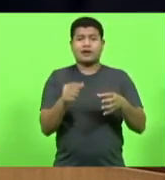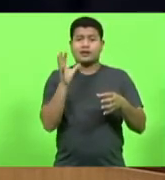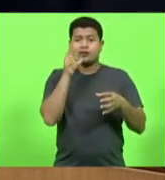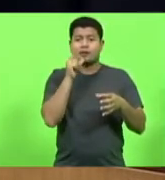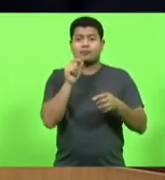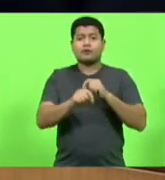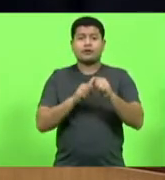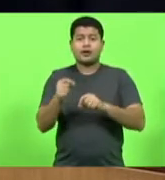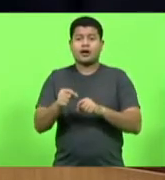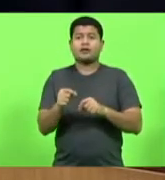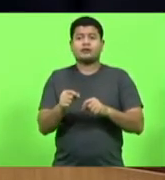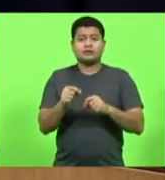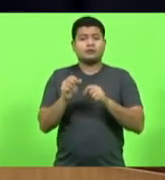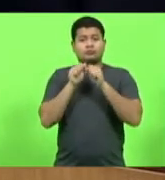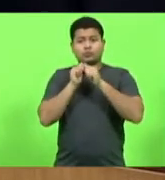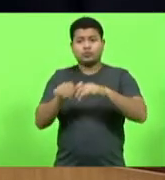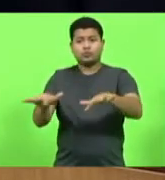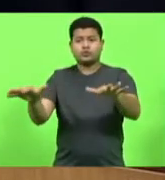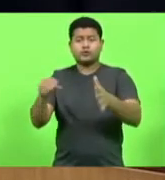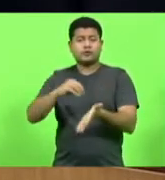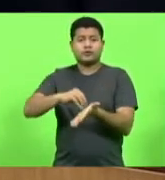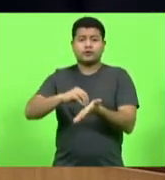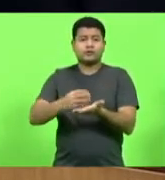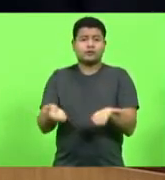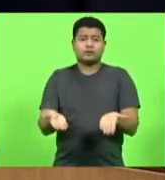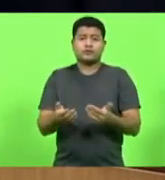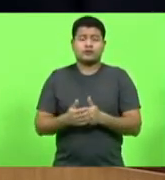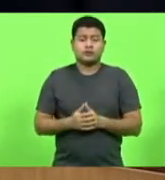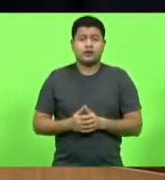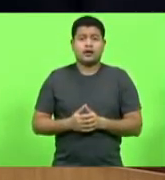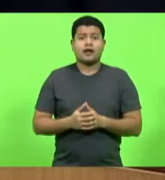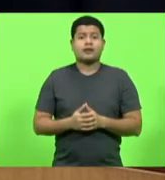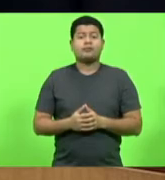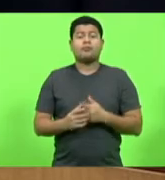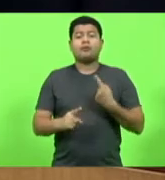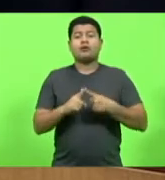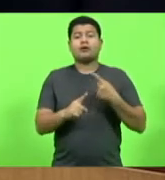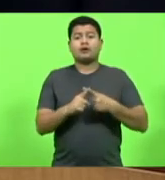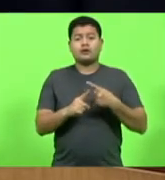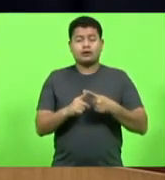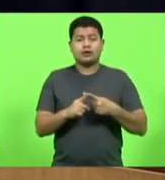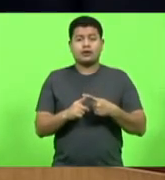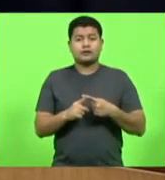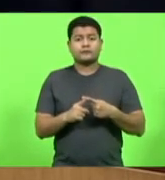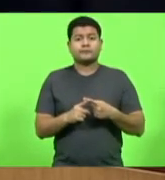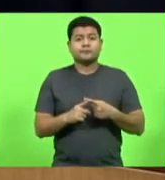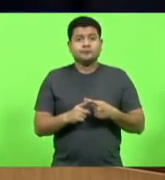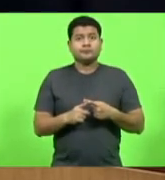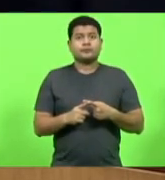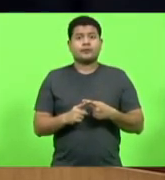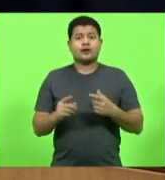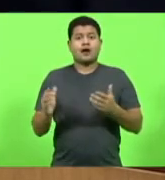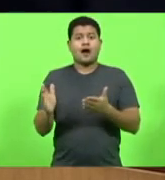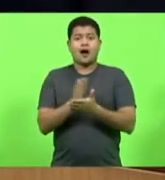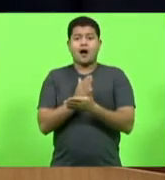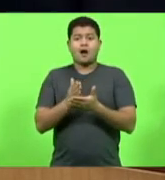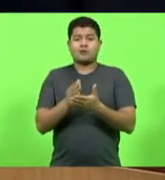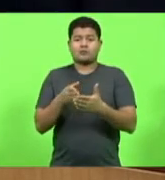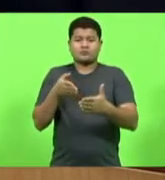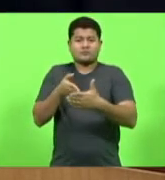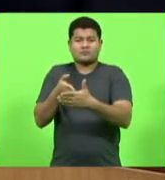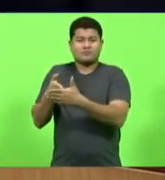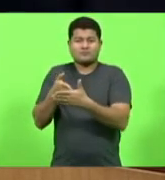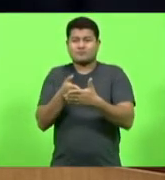por braço das pessoas, e parte dos motivos é também por estar muito estreitos grupos que